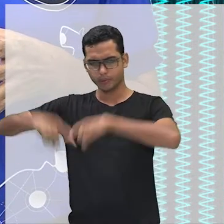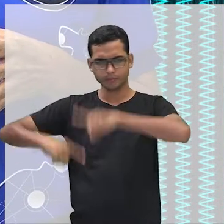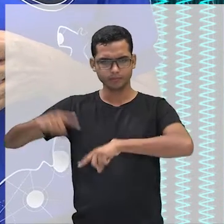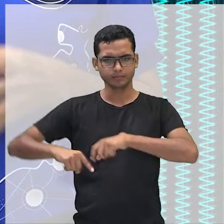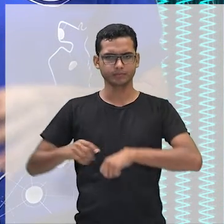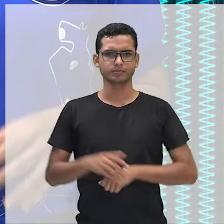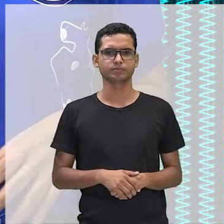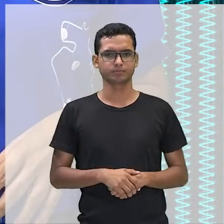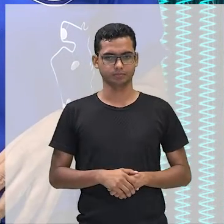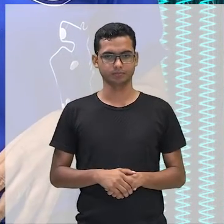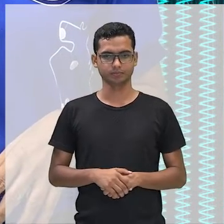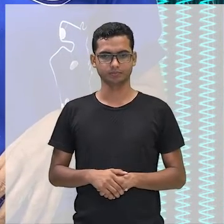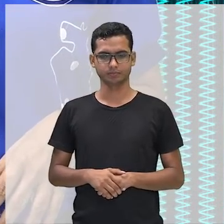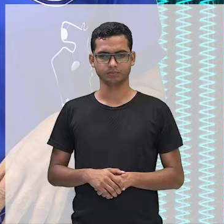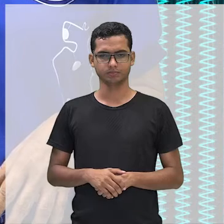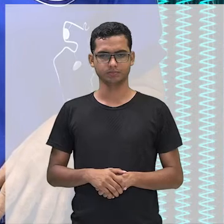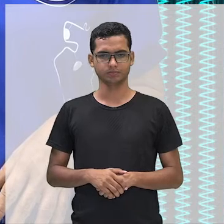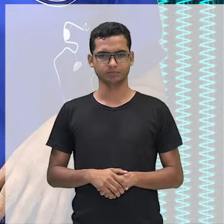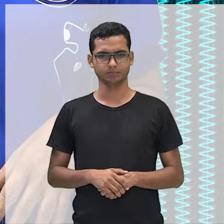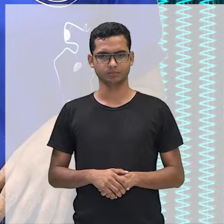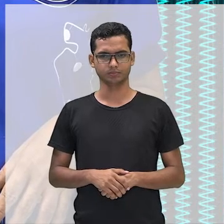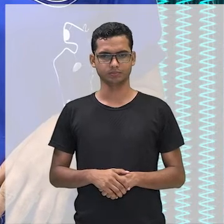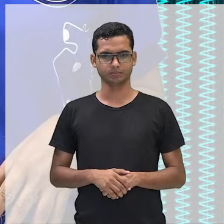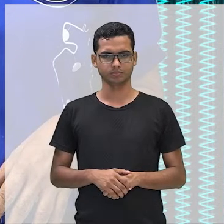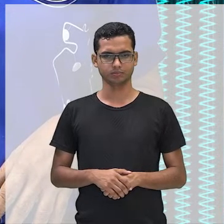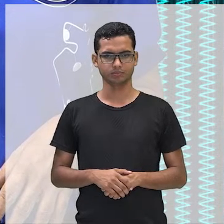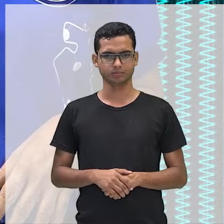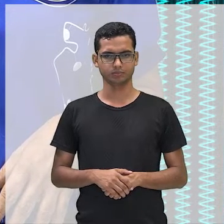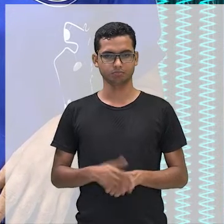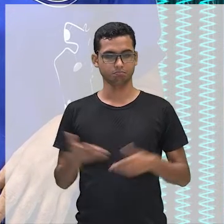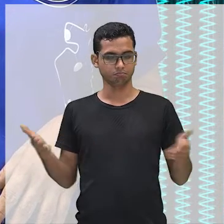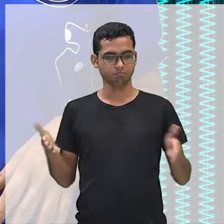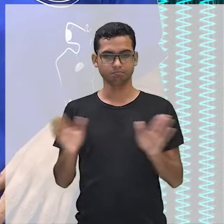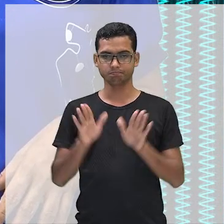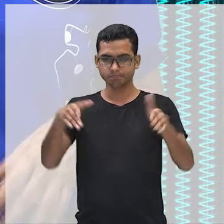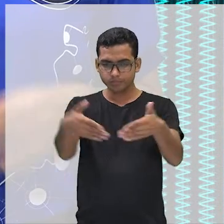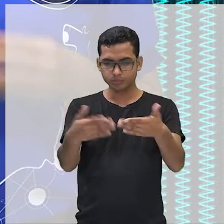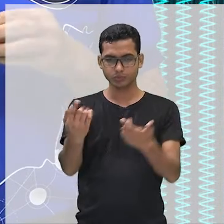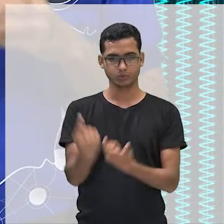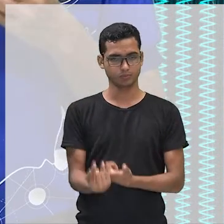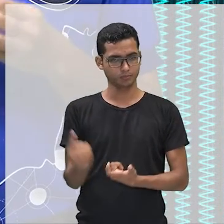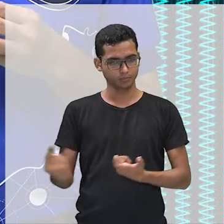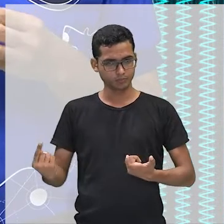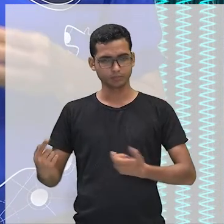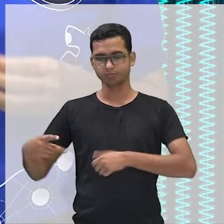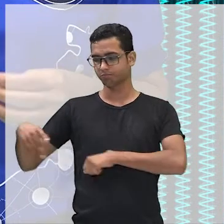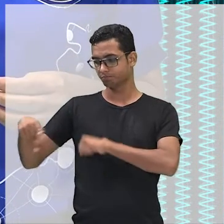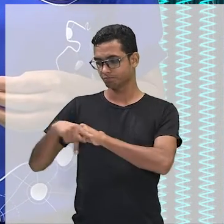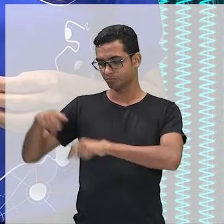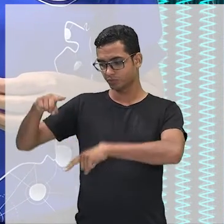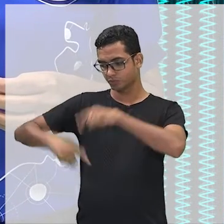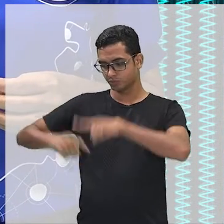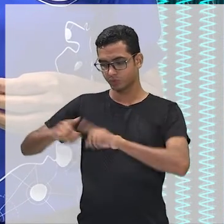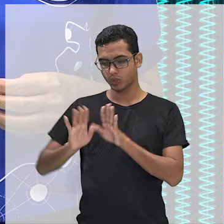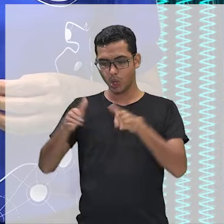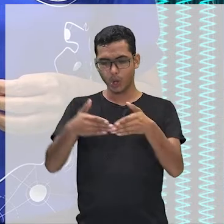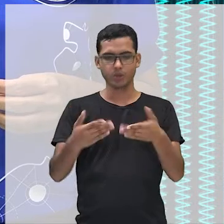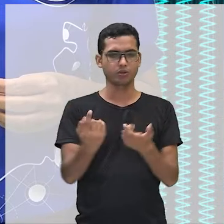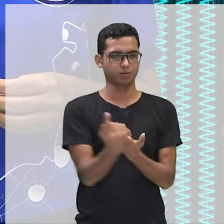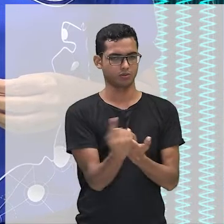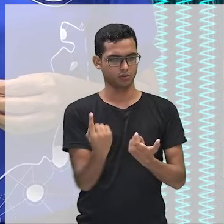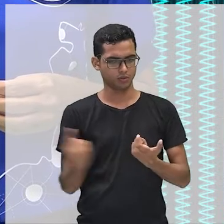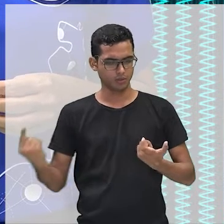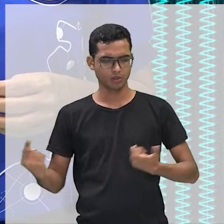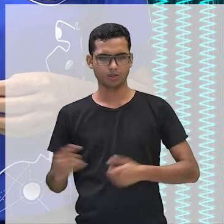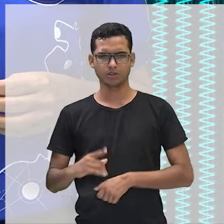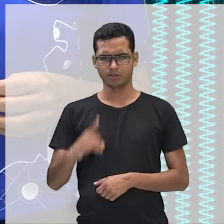objetos, ok? Então, novamente, a gente está falando agora do plural, object pronouns, com função, né, do plural. E quais são os que nós